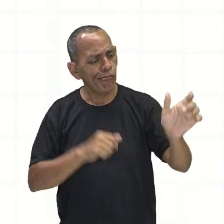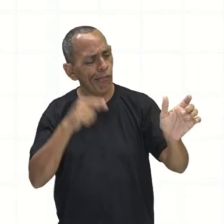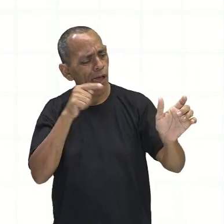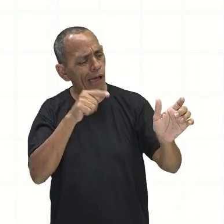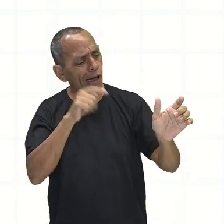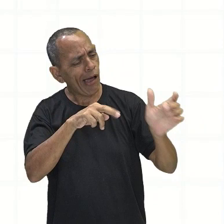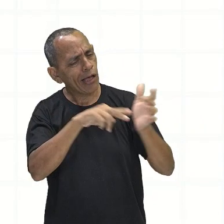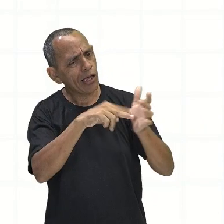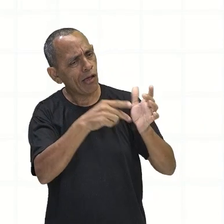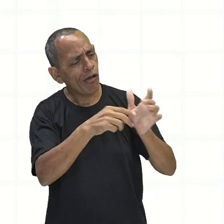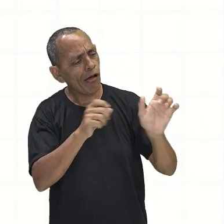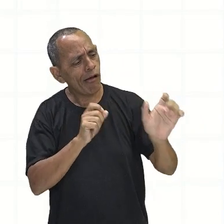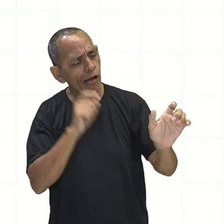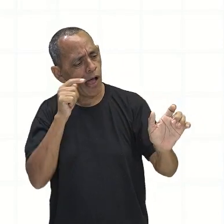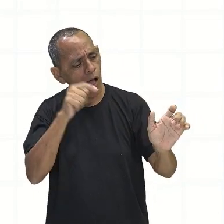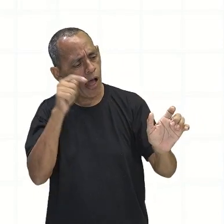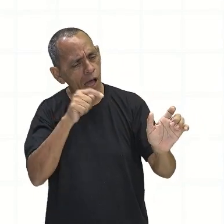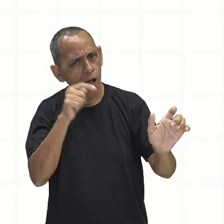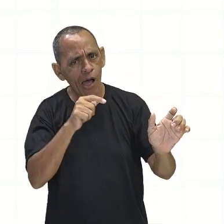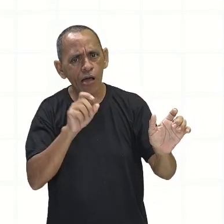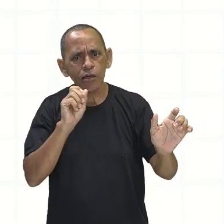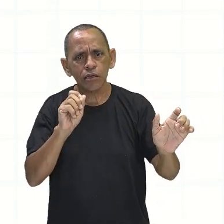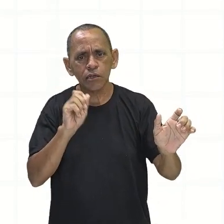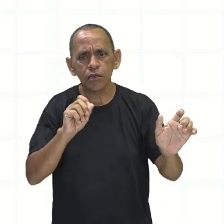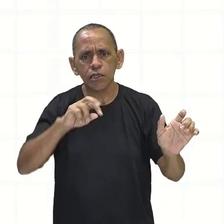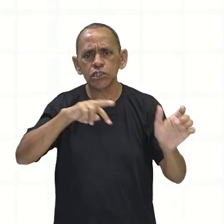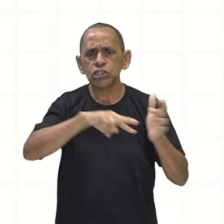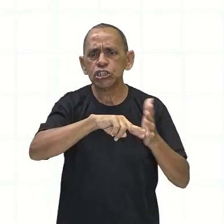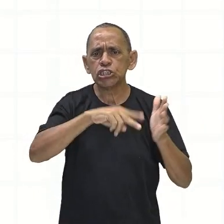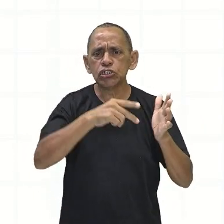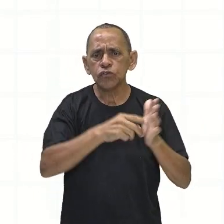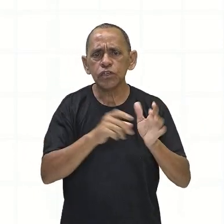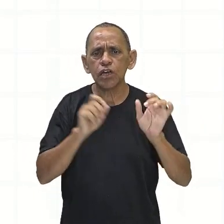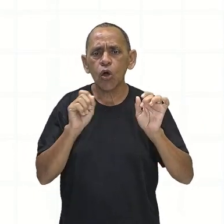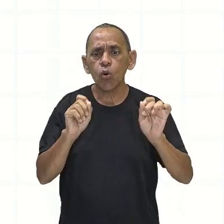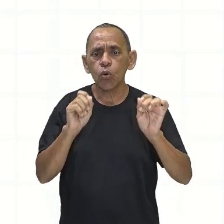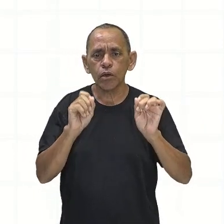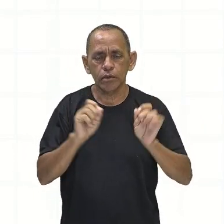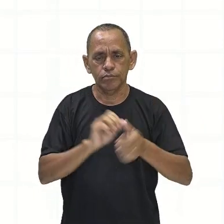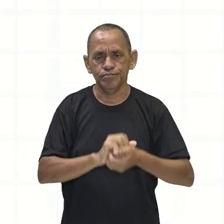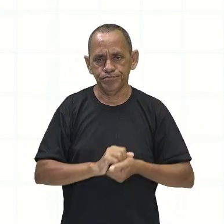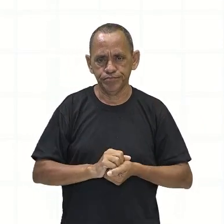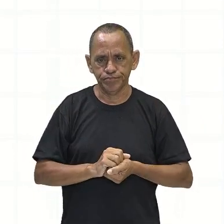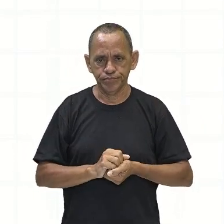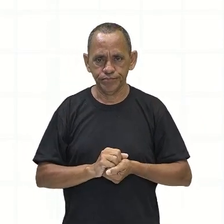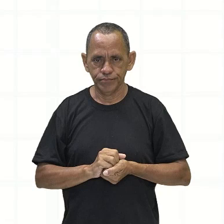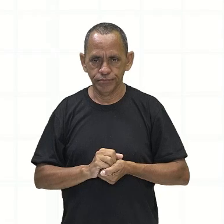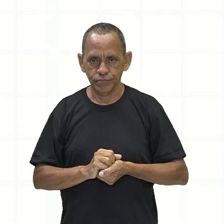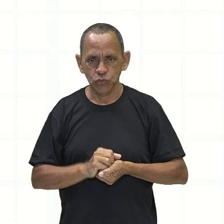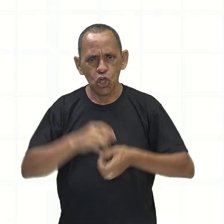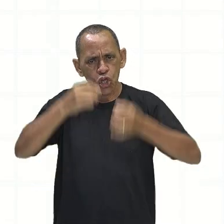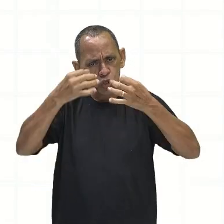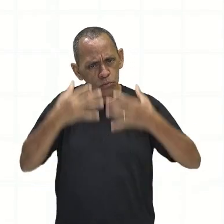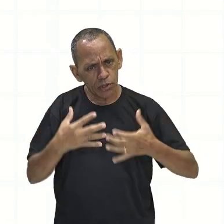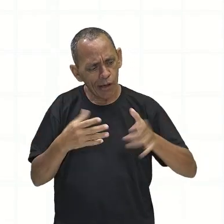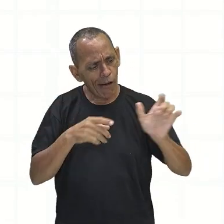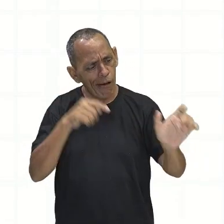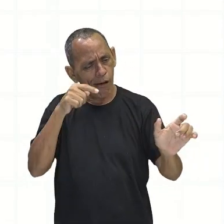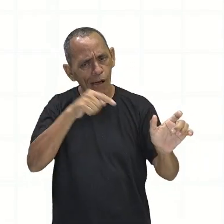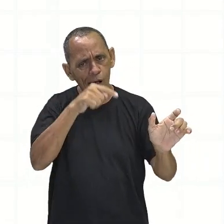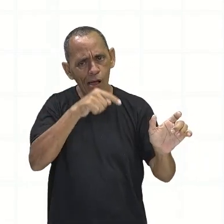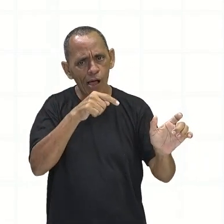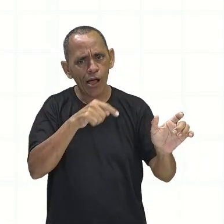discurso? Poderíamos dizer assim, olha. Poderíamos dizer assim. Falar um pouco sobre pessoas do